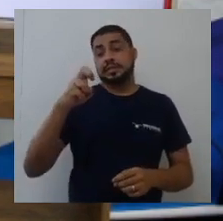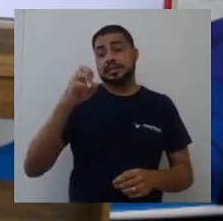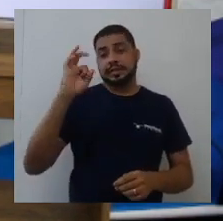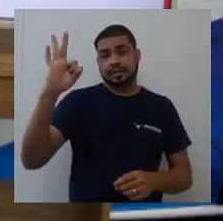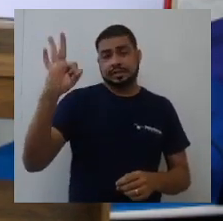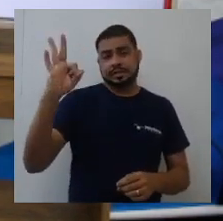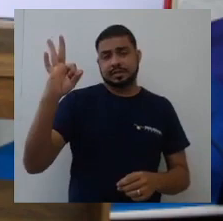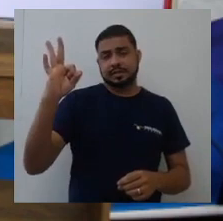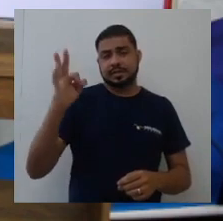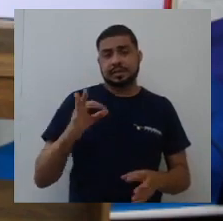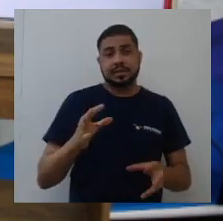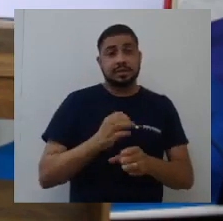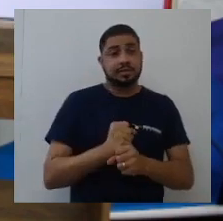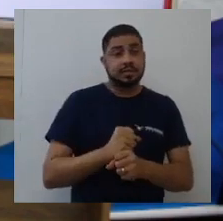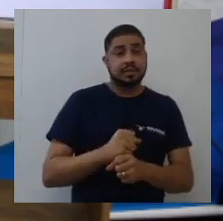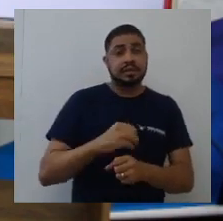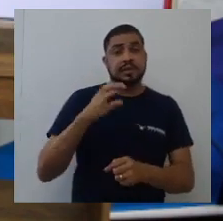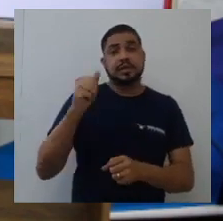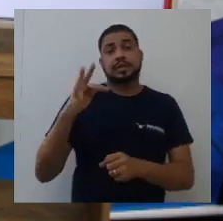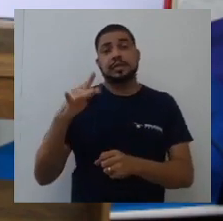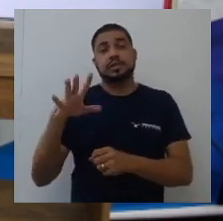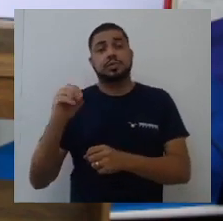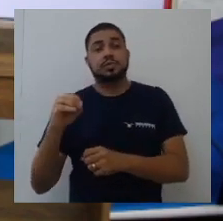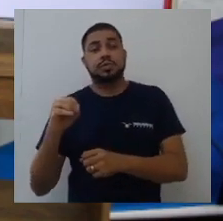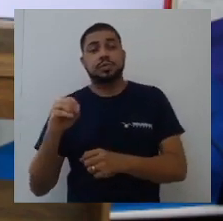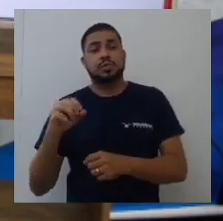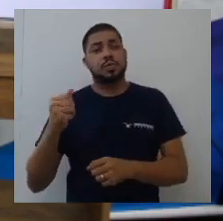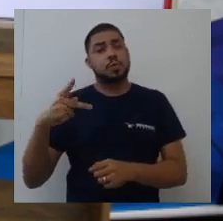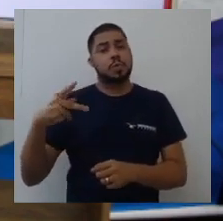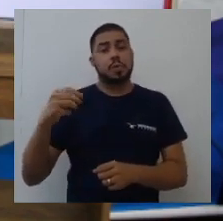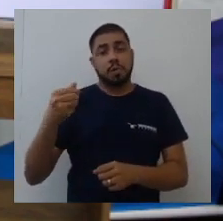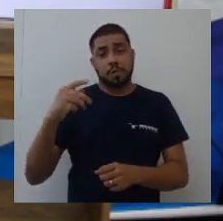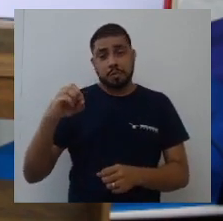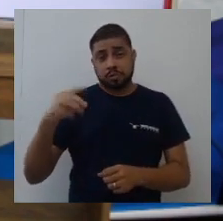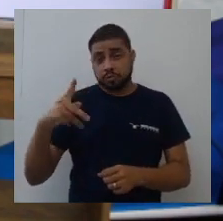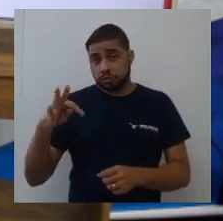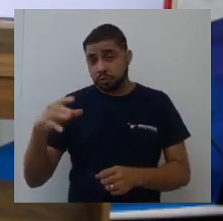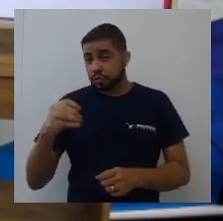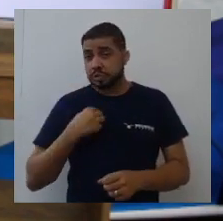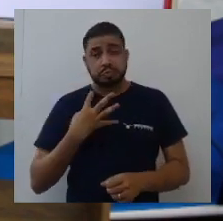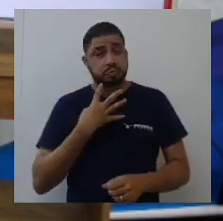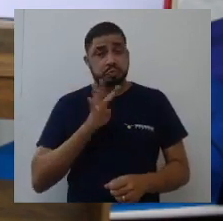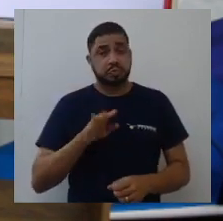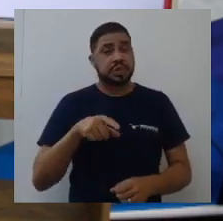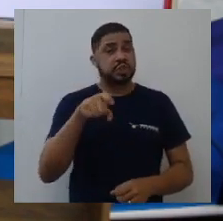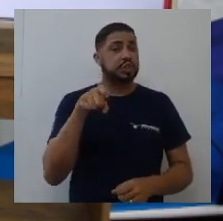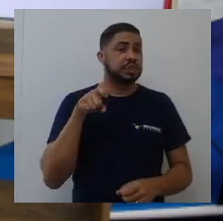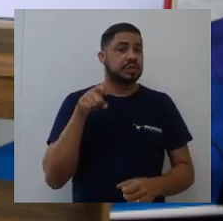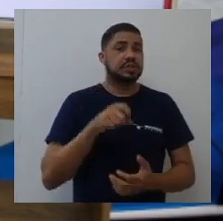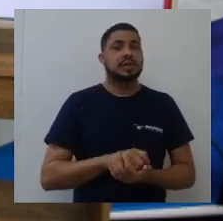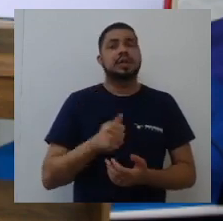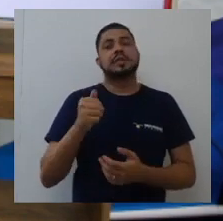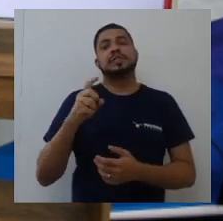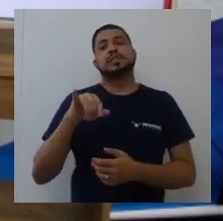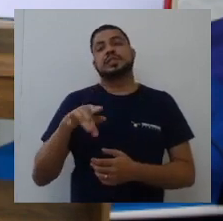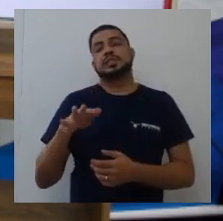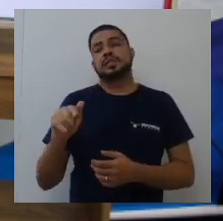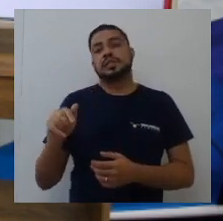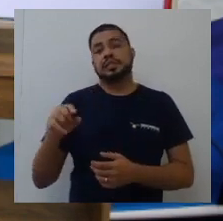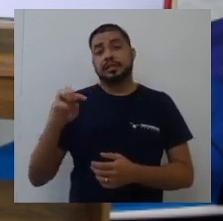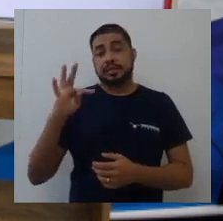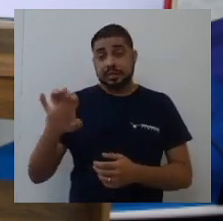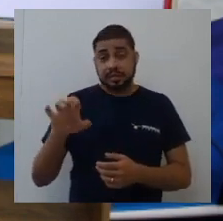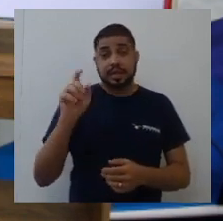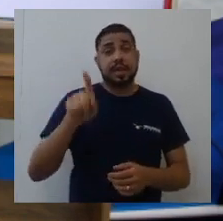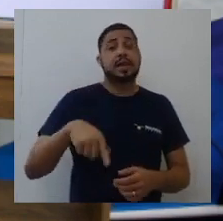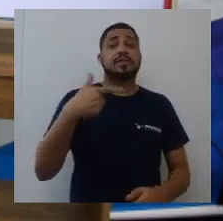graus é igual cateto oposto, eu não conheço, é o x, e o adjacente é o 24.